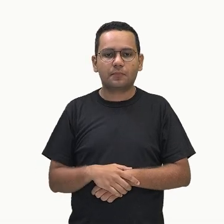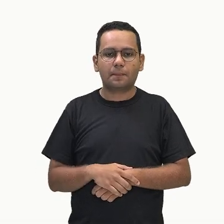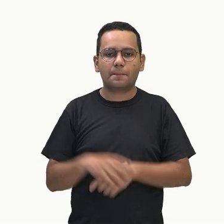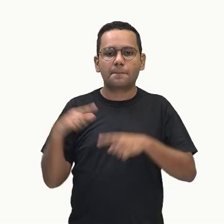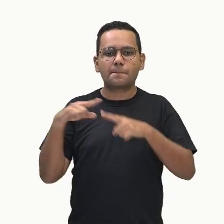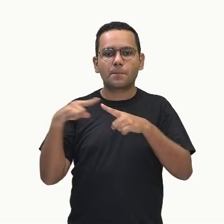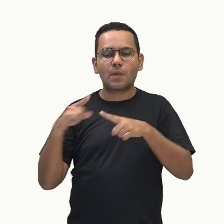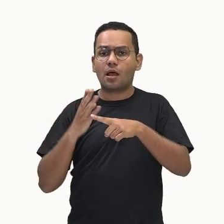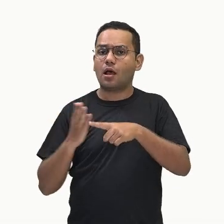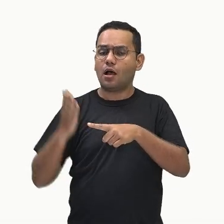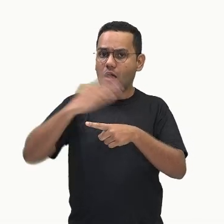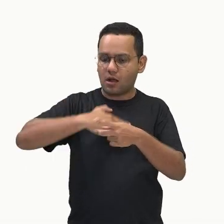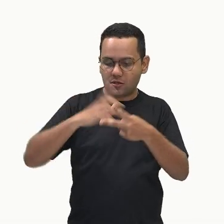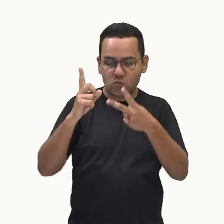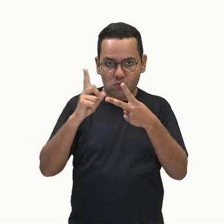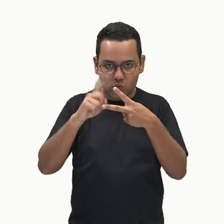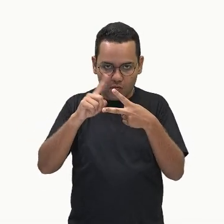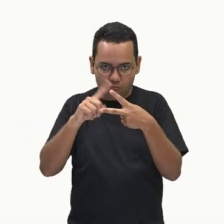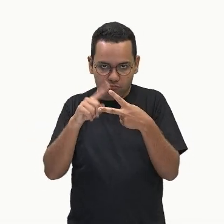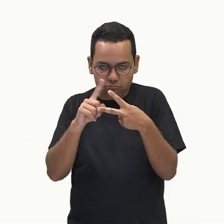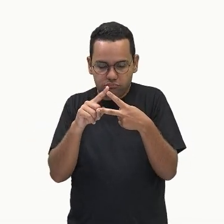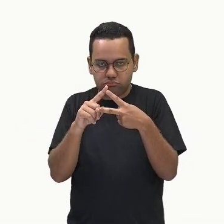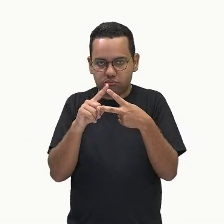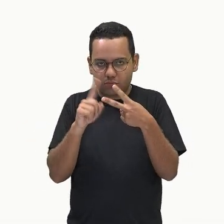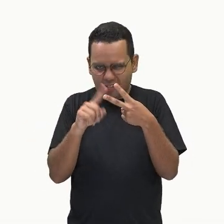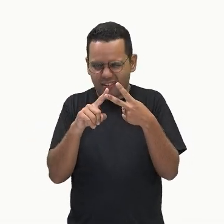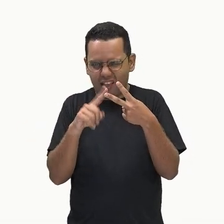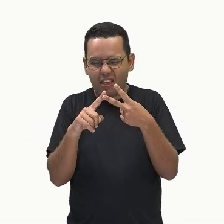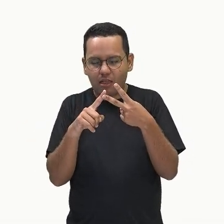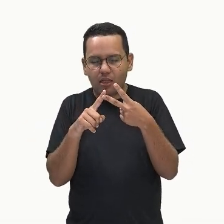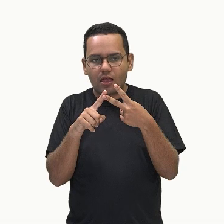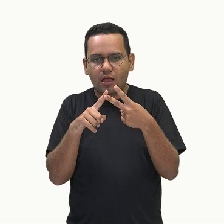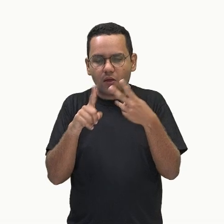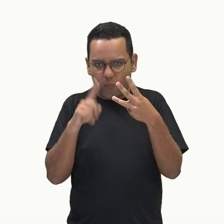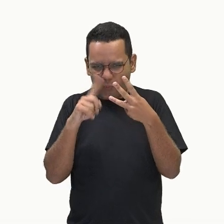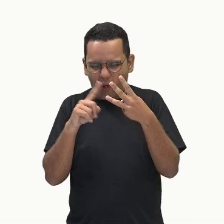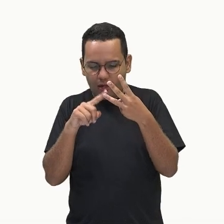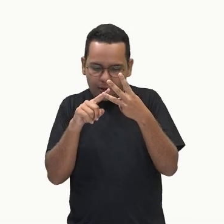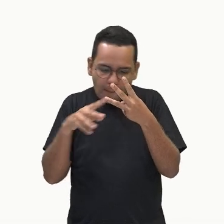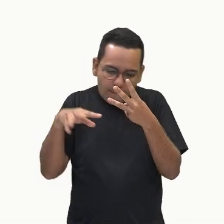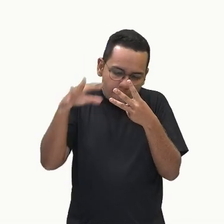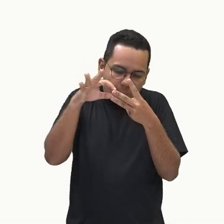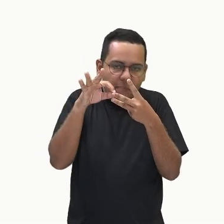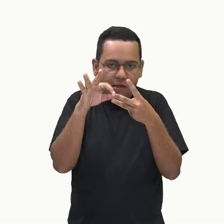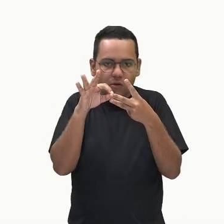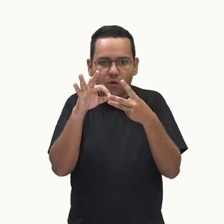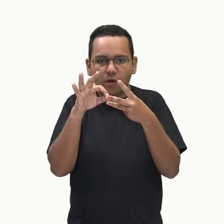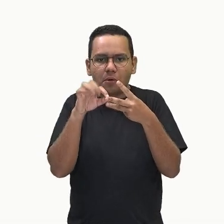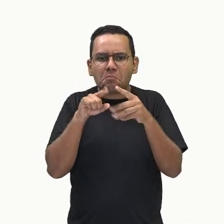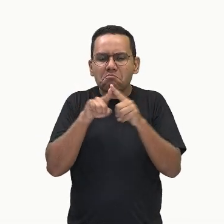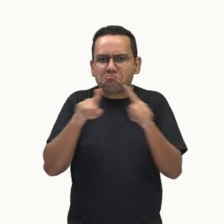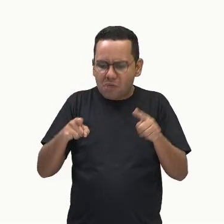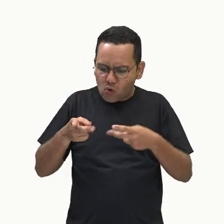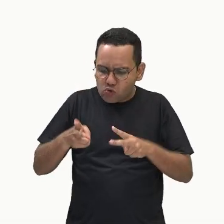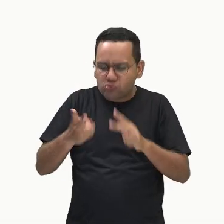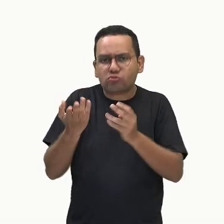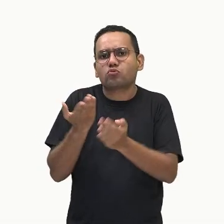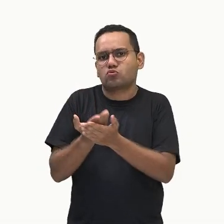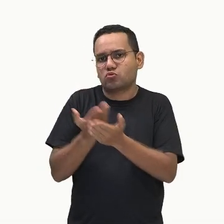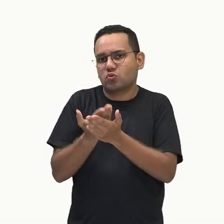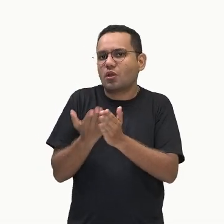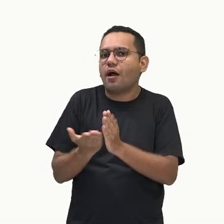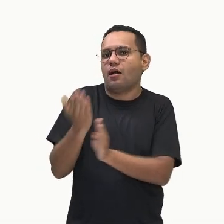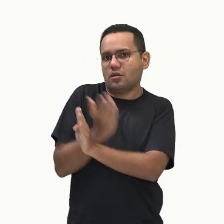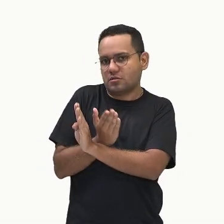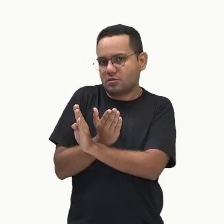proposto por Rutherford e fez o quê? A continuação do estudo. Isso